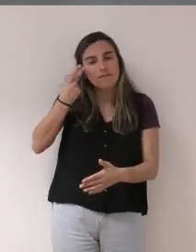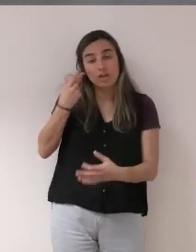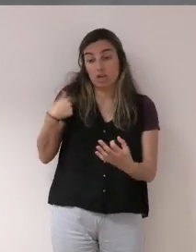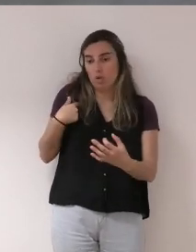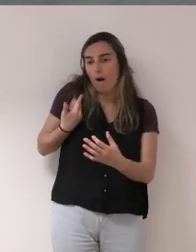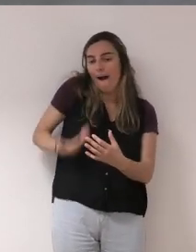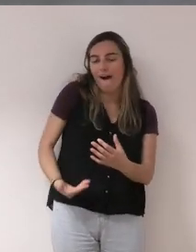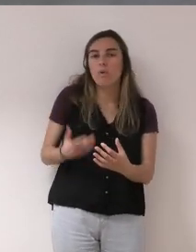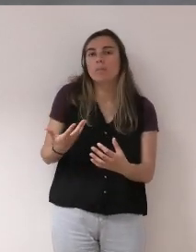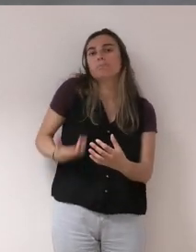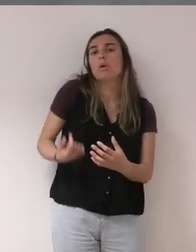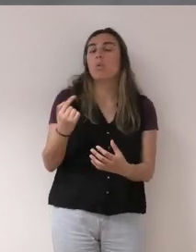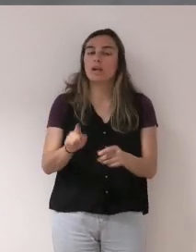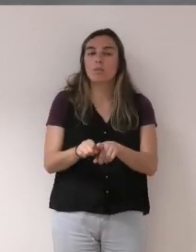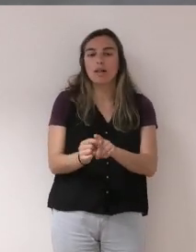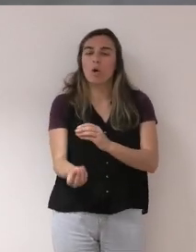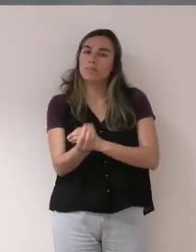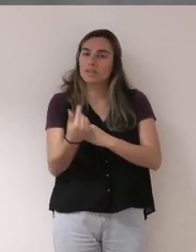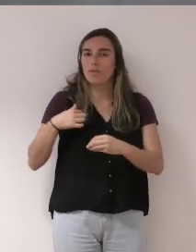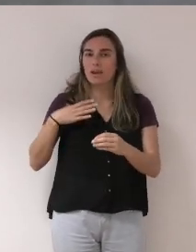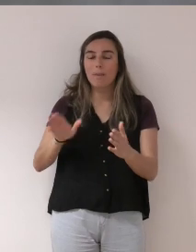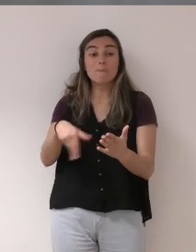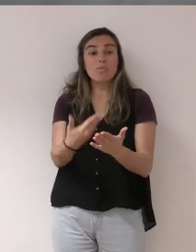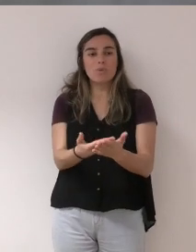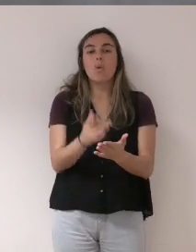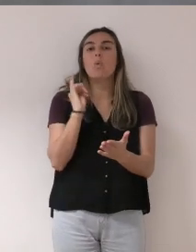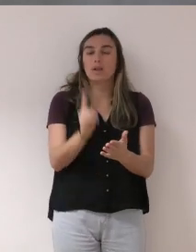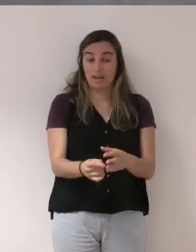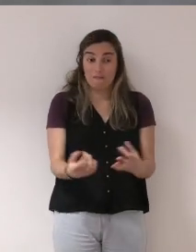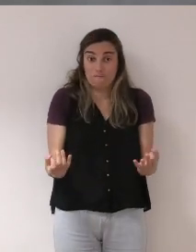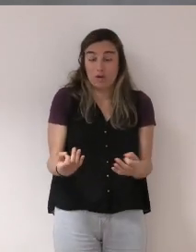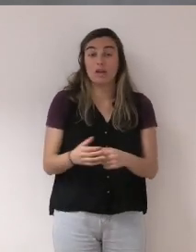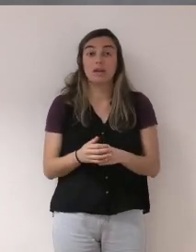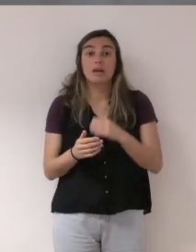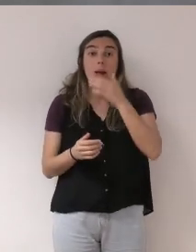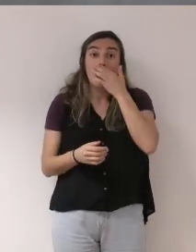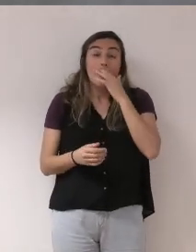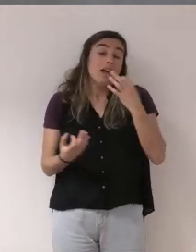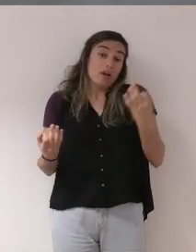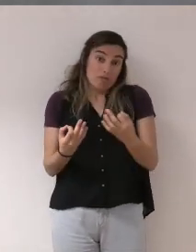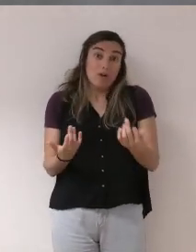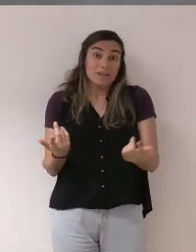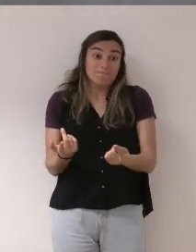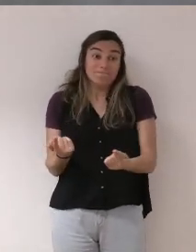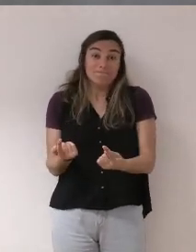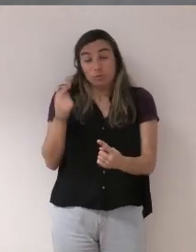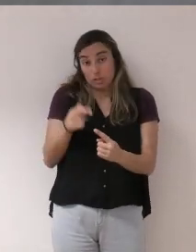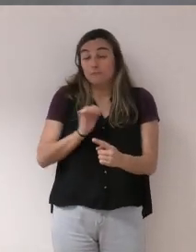de facto, aquilo que é o objeto que eu tenho para propor. Objetivamente, brincando com as palavras. Objetivamente, eu pensei